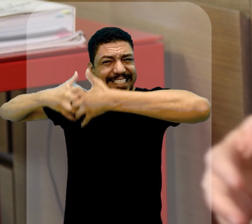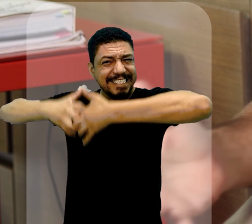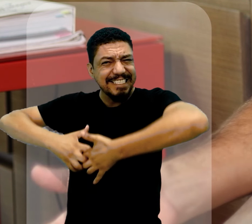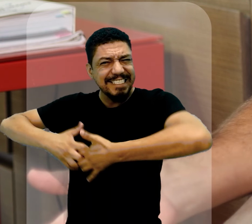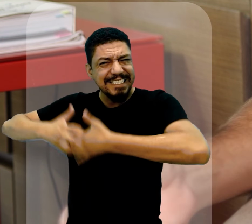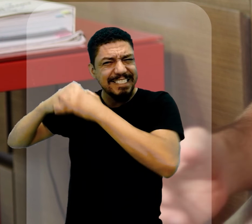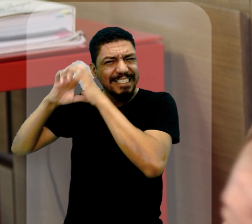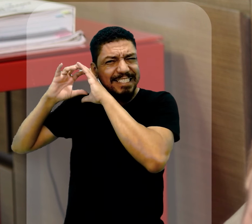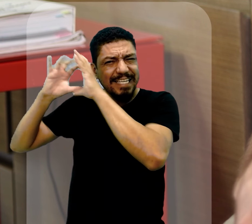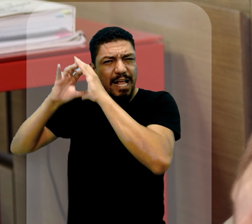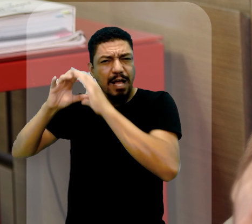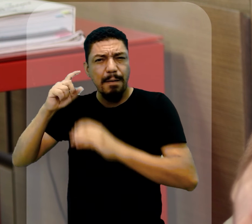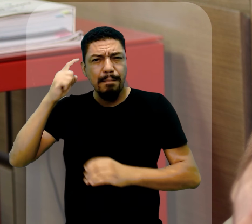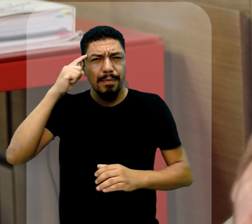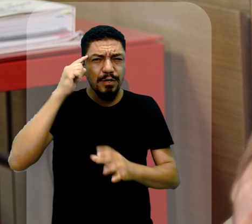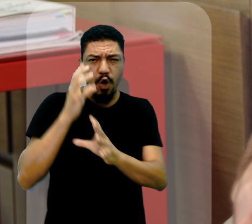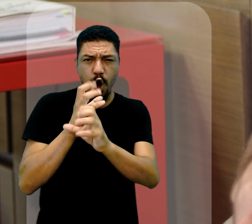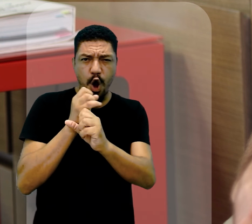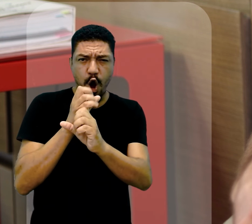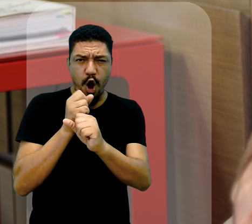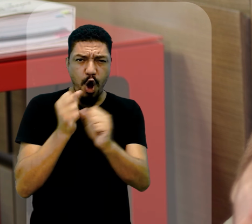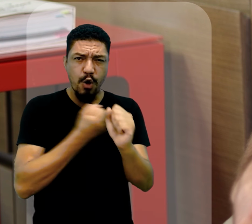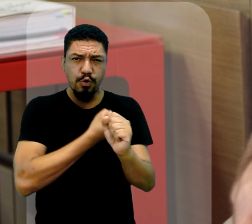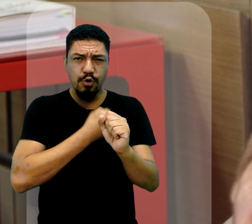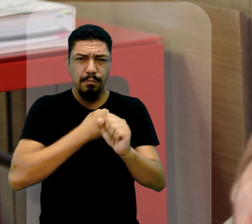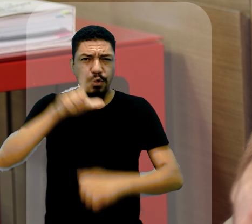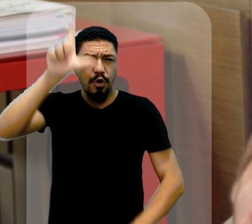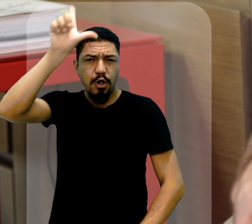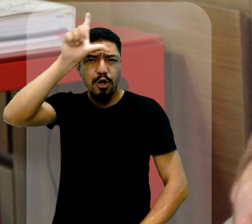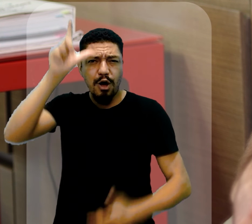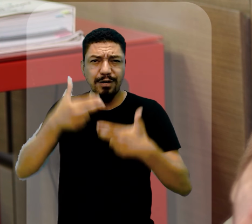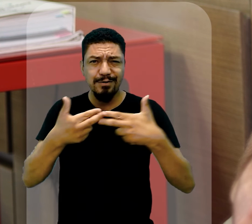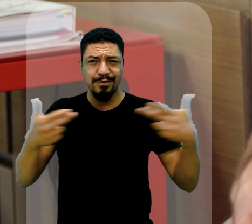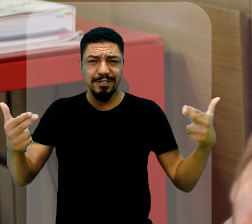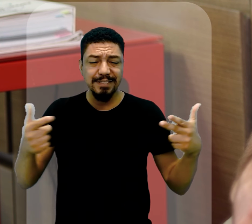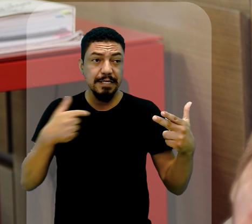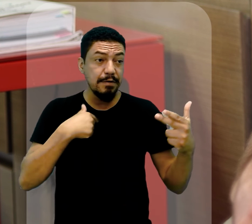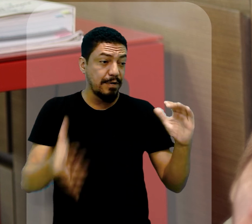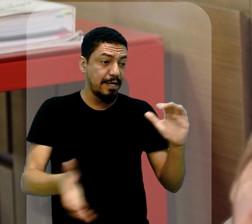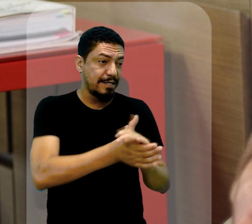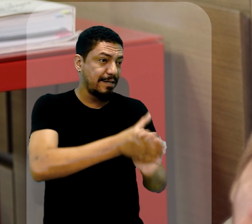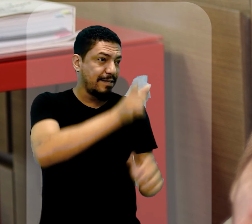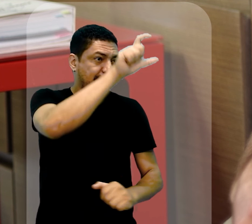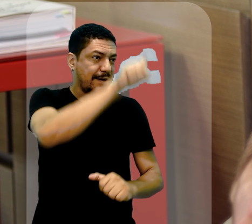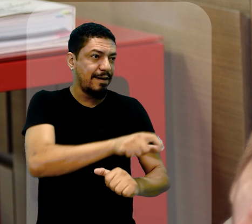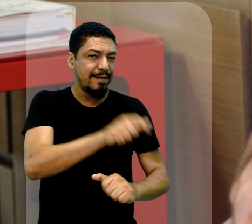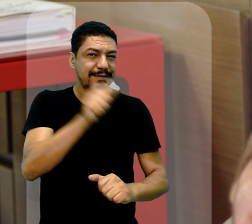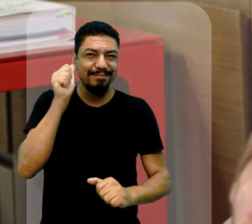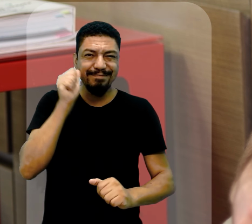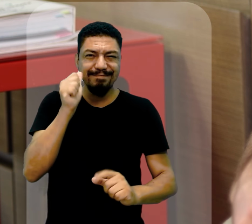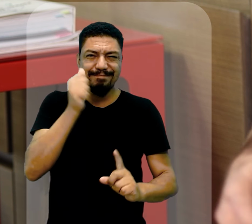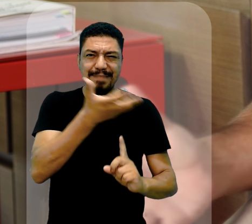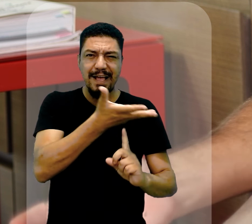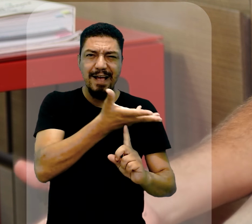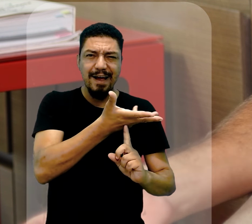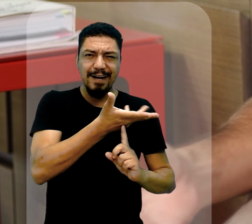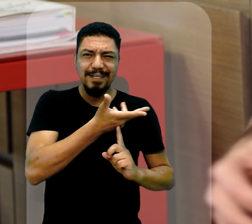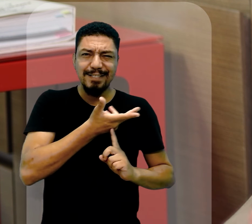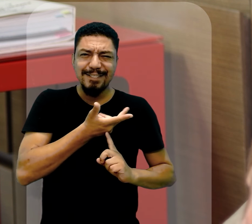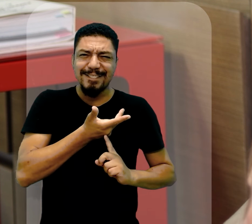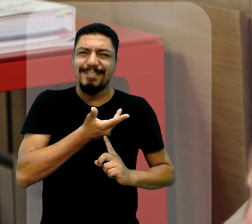muito lógico. Então poder, né, ser casado e conviver com uma pessoa que tem essa veia